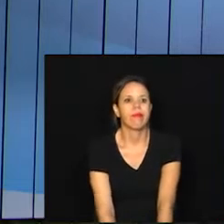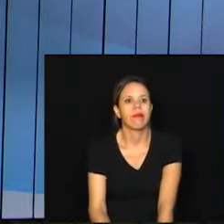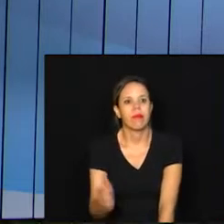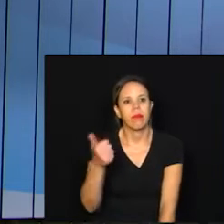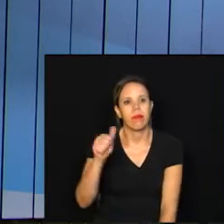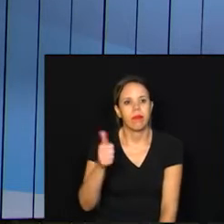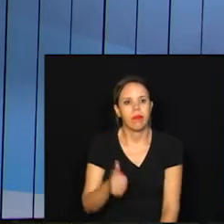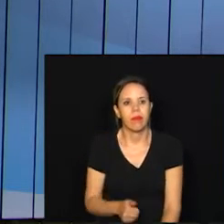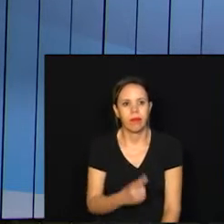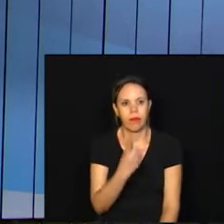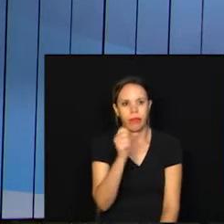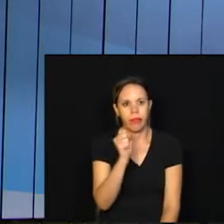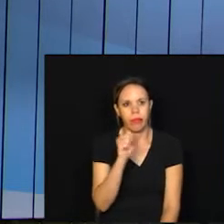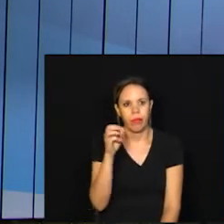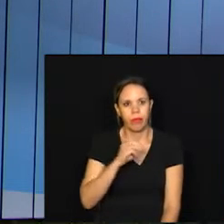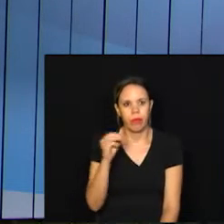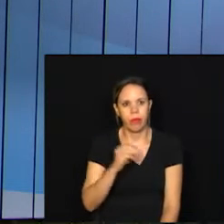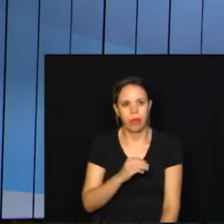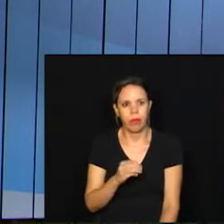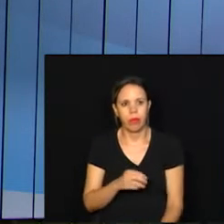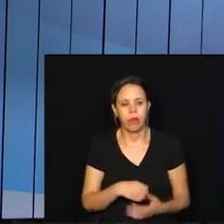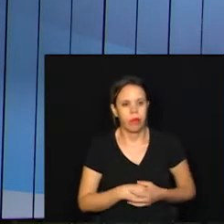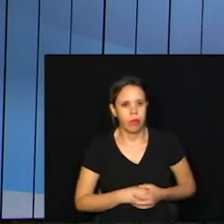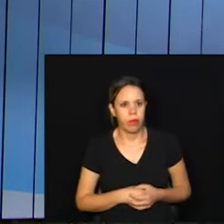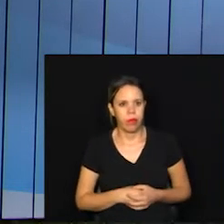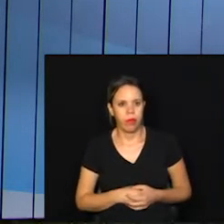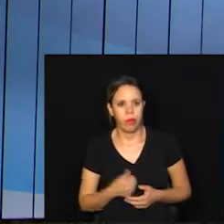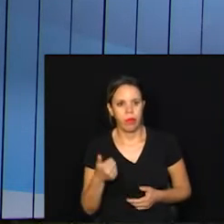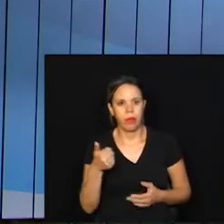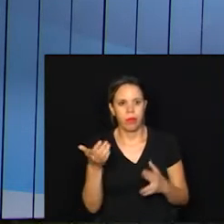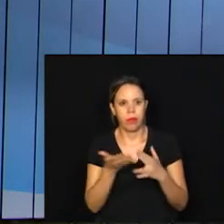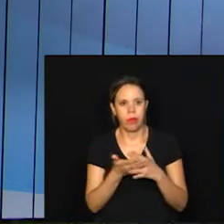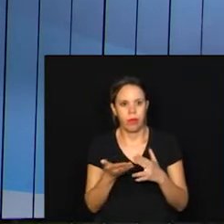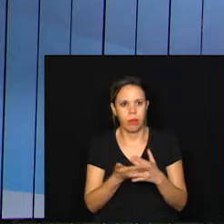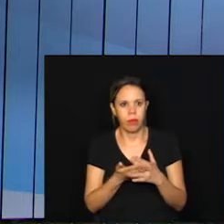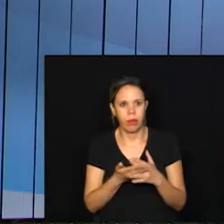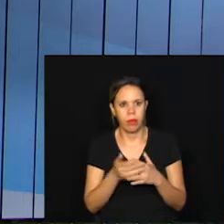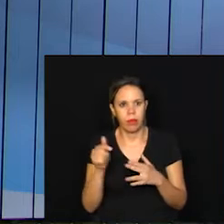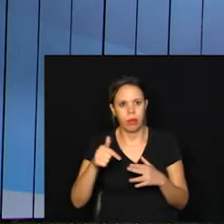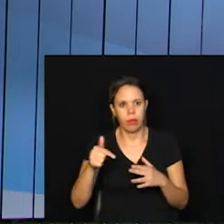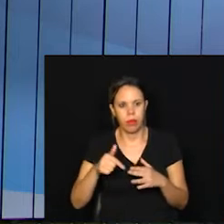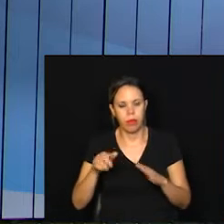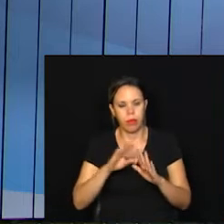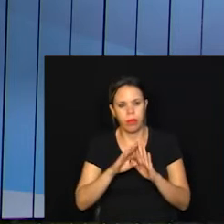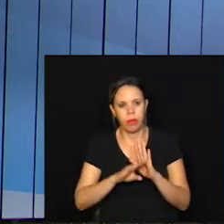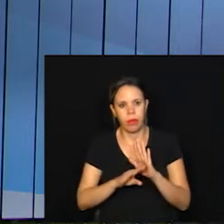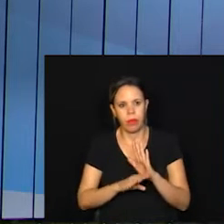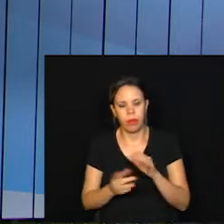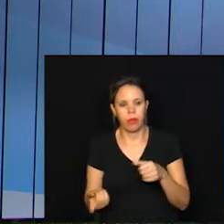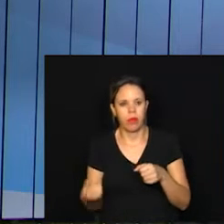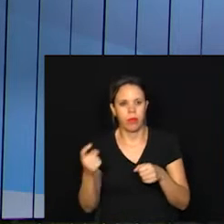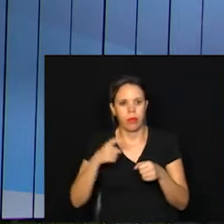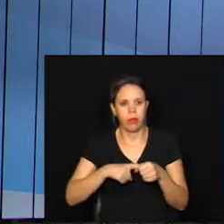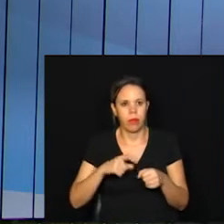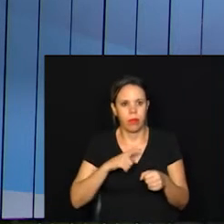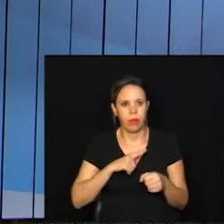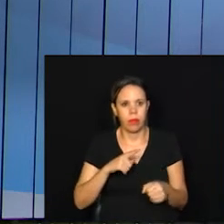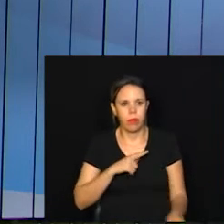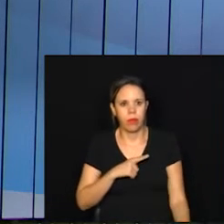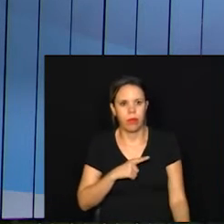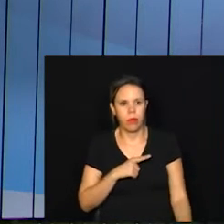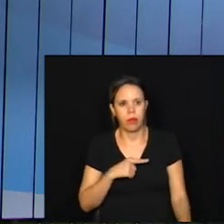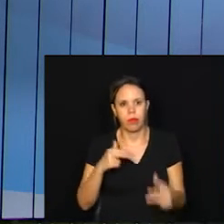11 horas e 18 minutos, vamos fazer o seguinte, primeiro intervalo em aqui no Câmara Total e na volta tem